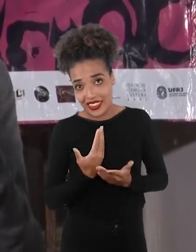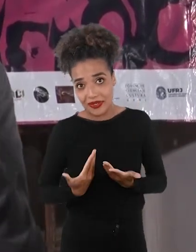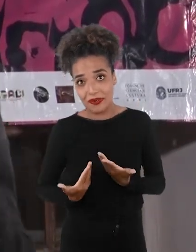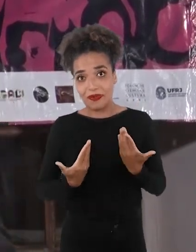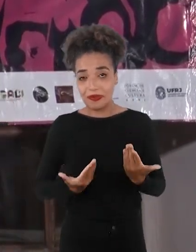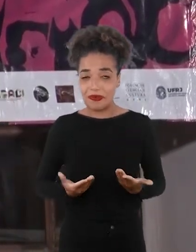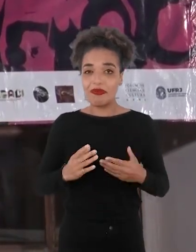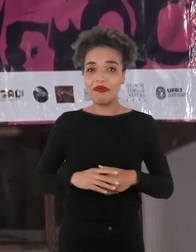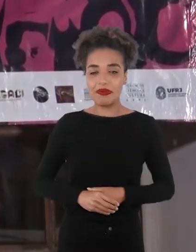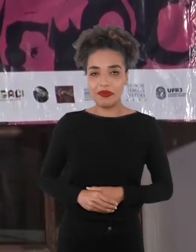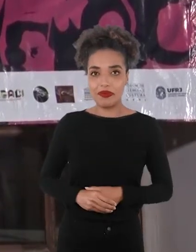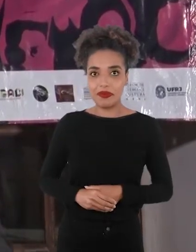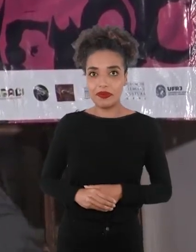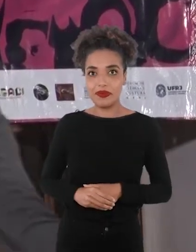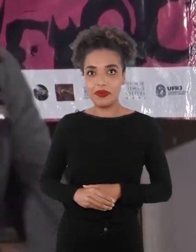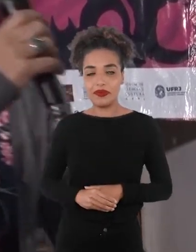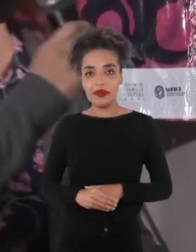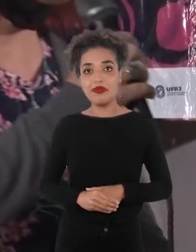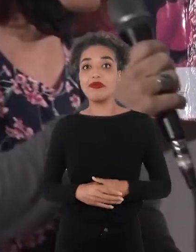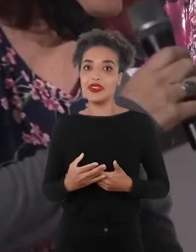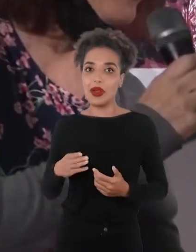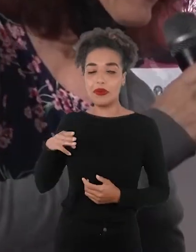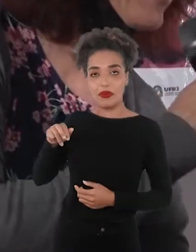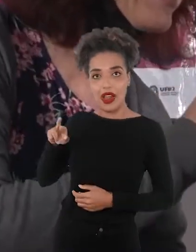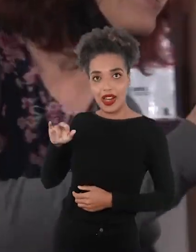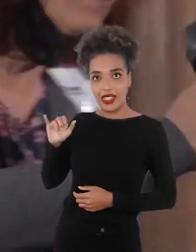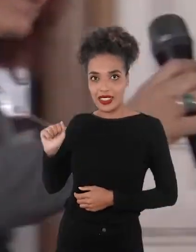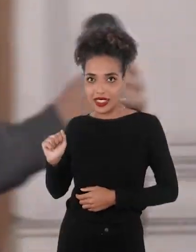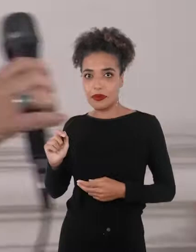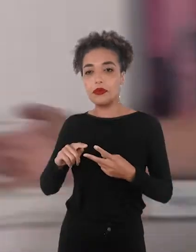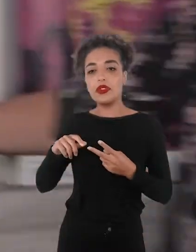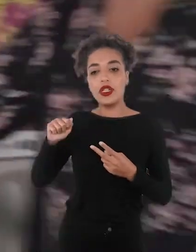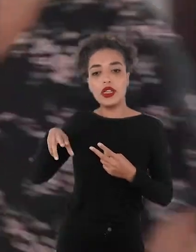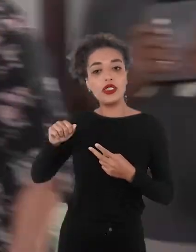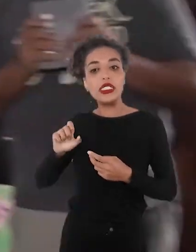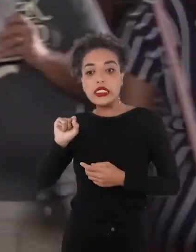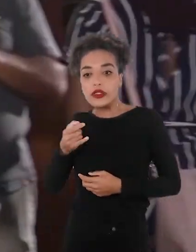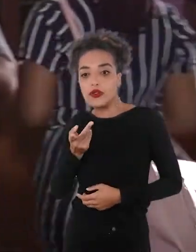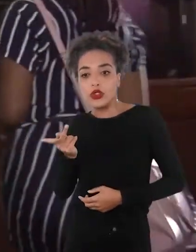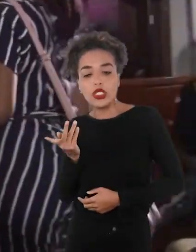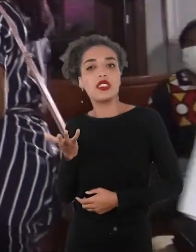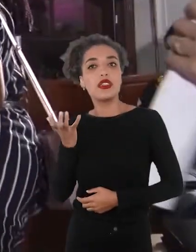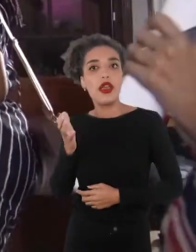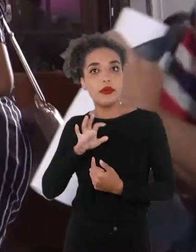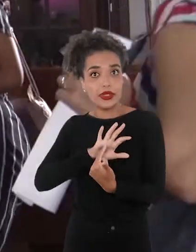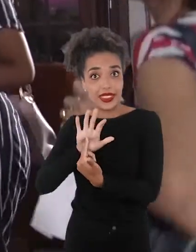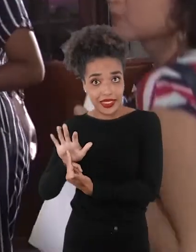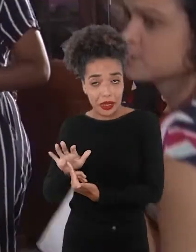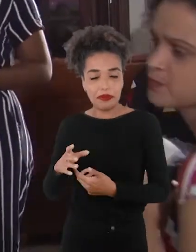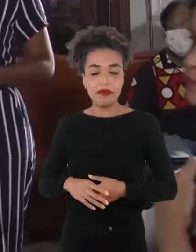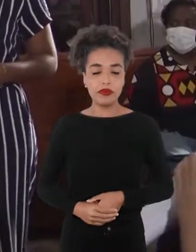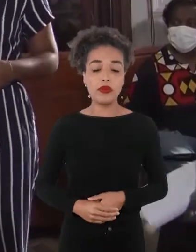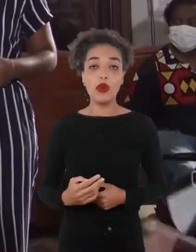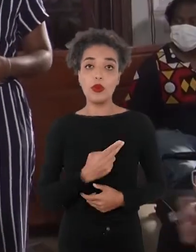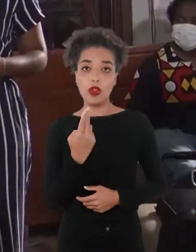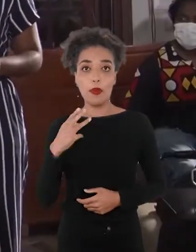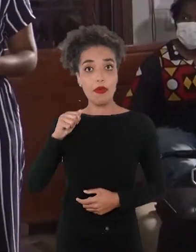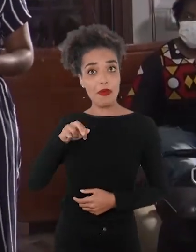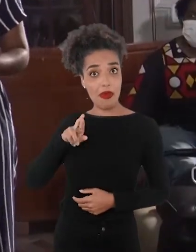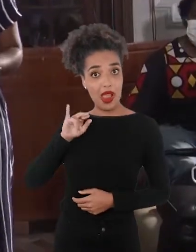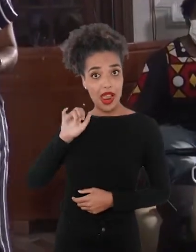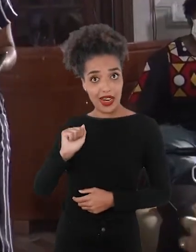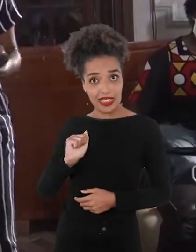Então, Márcia, se você, Márcia e Ana, quiserem apresentarem aqui. Boa noite, gente. Meu nome é Márcia Valles,